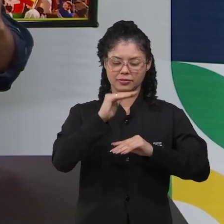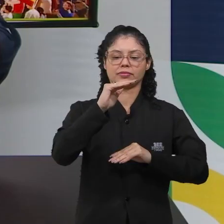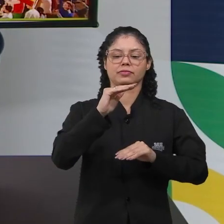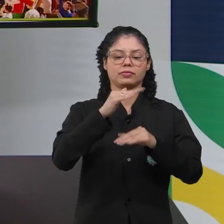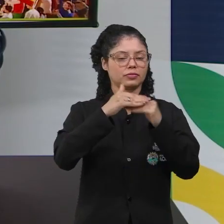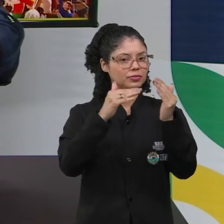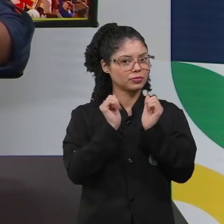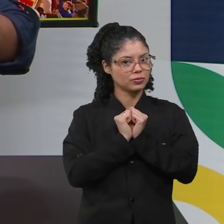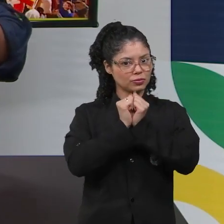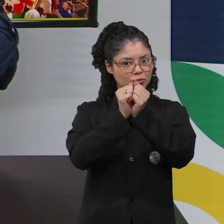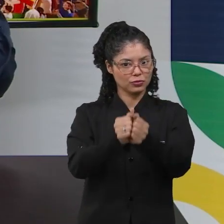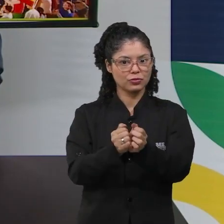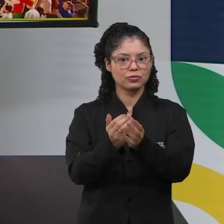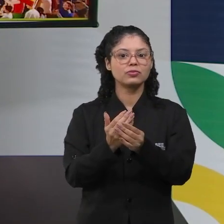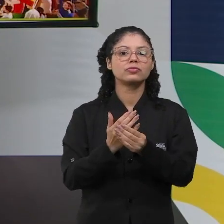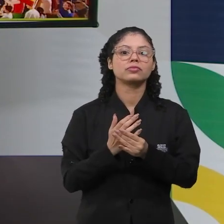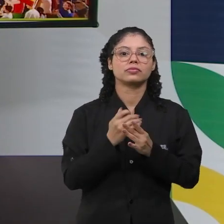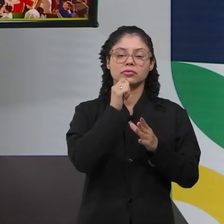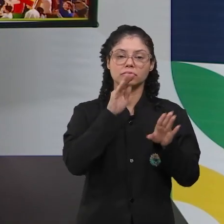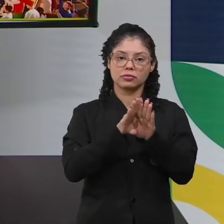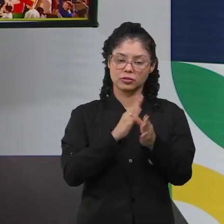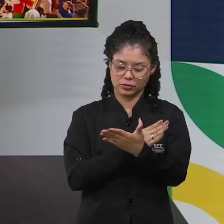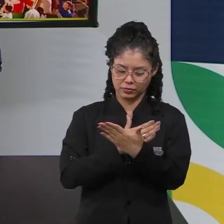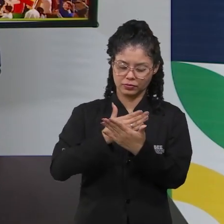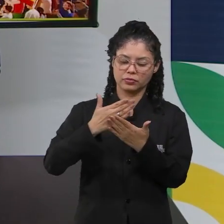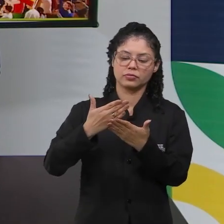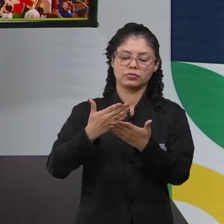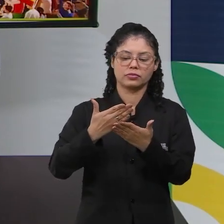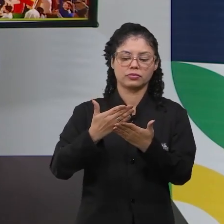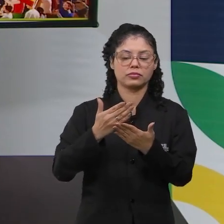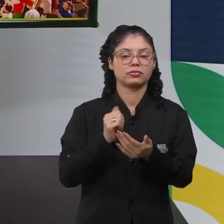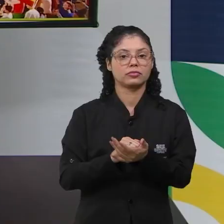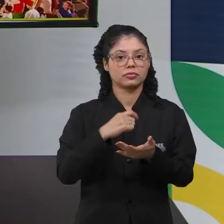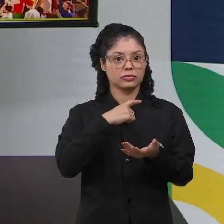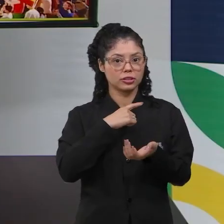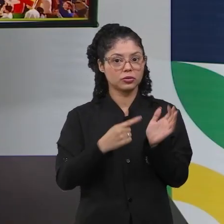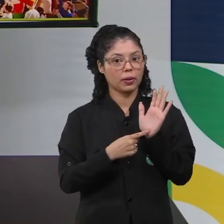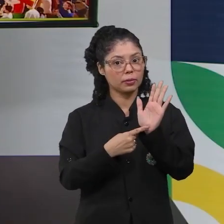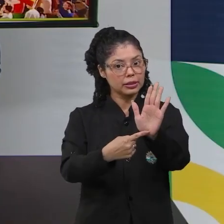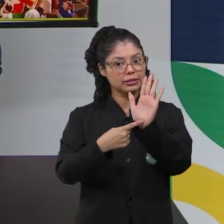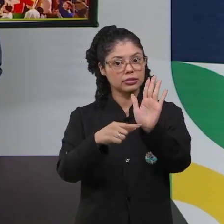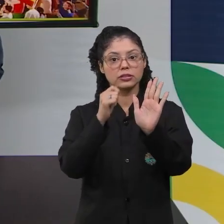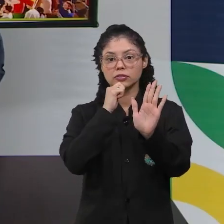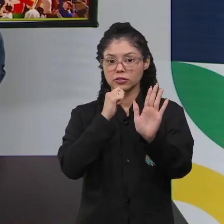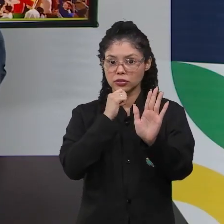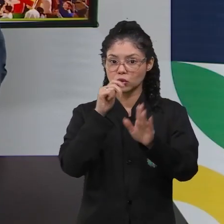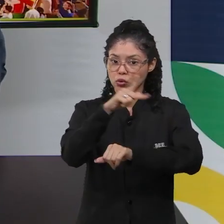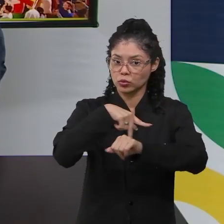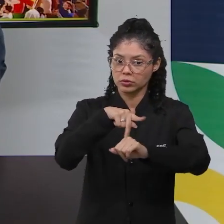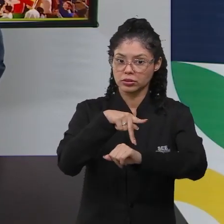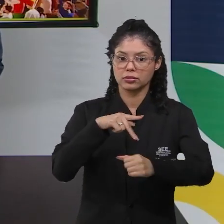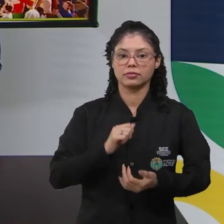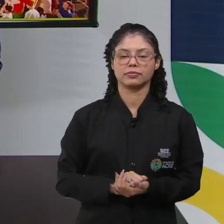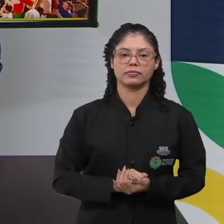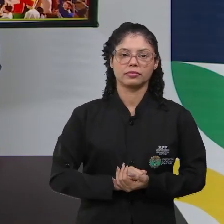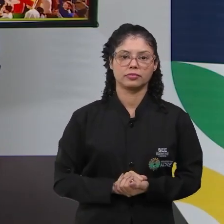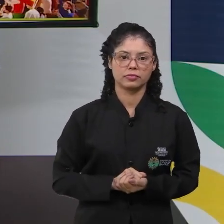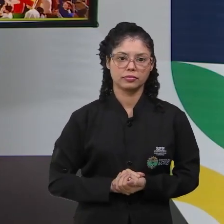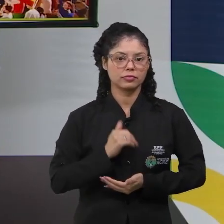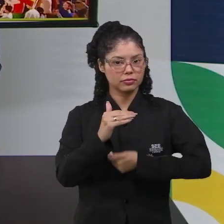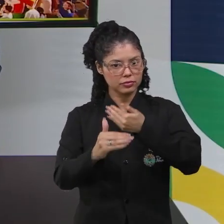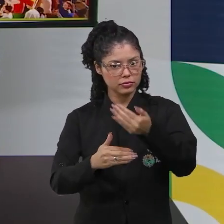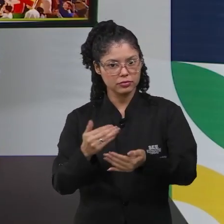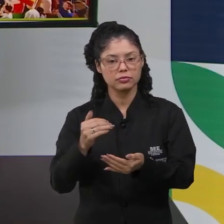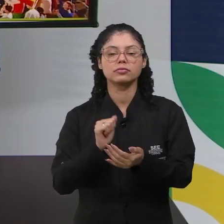todo mundo junto, interagindo, iniciando, há uma apresentação do país sede. Então, durante